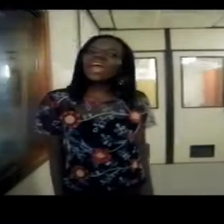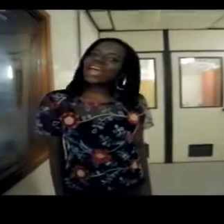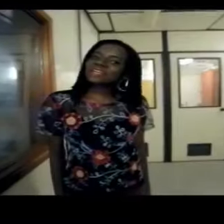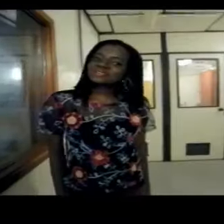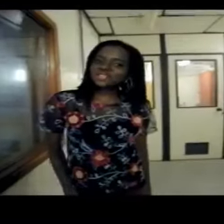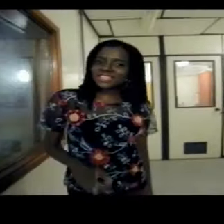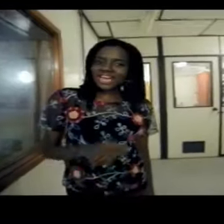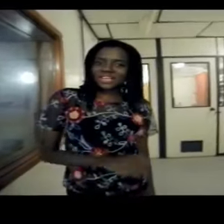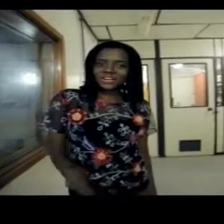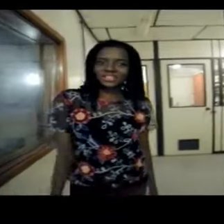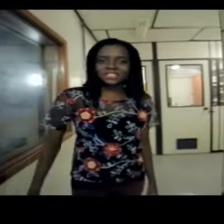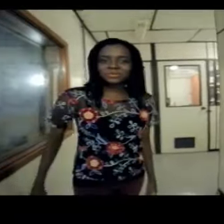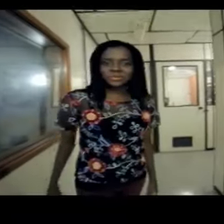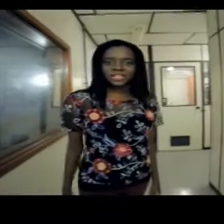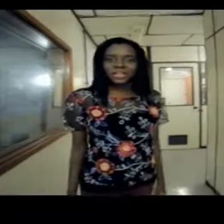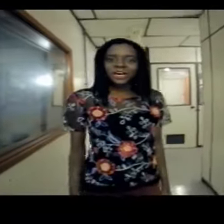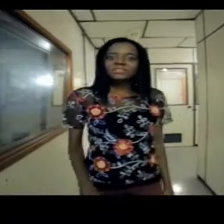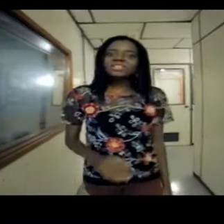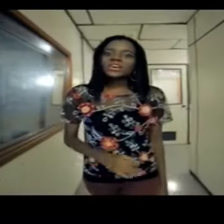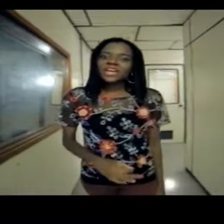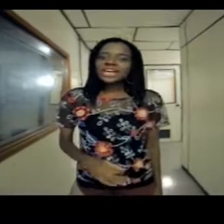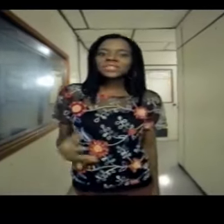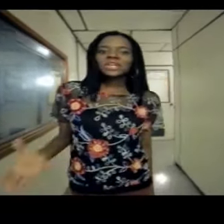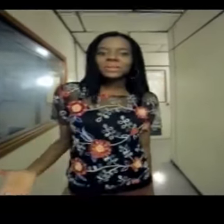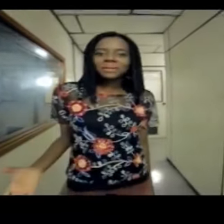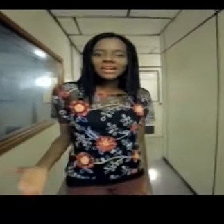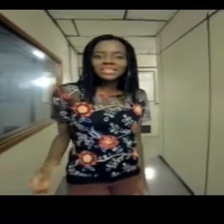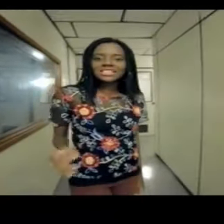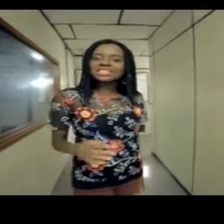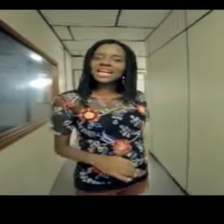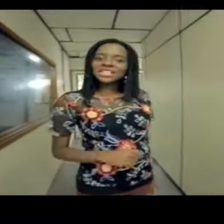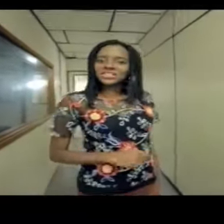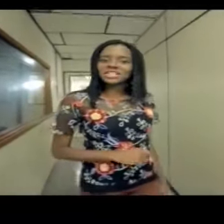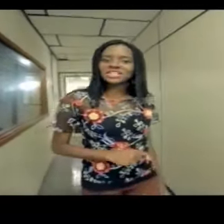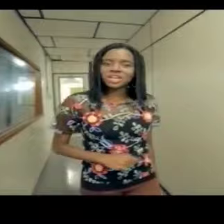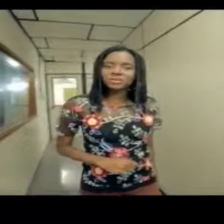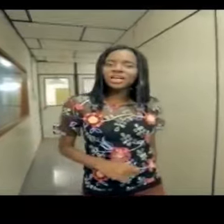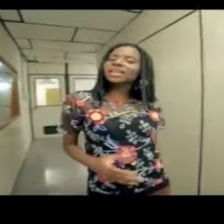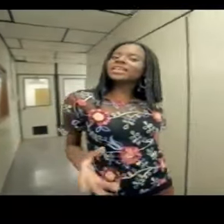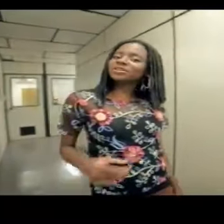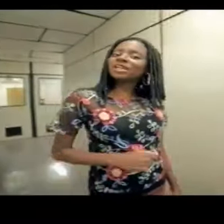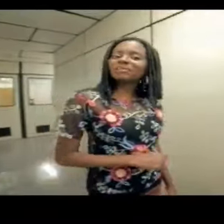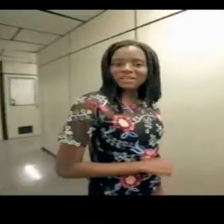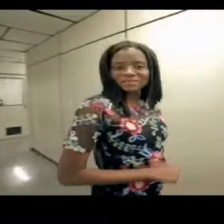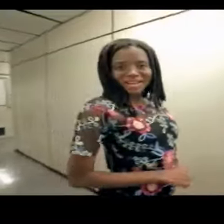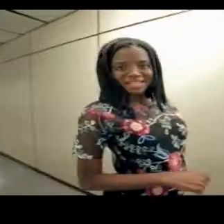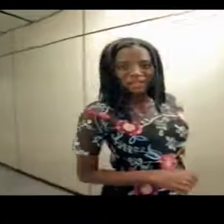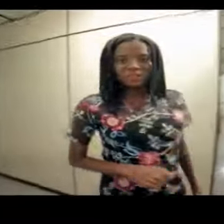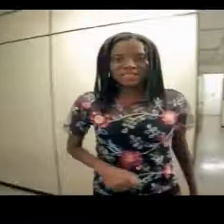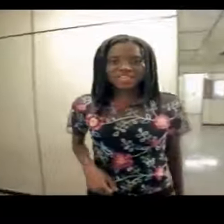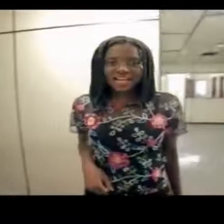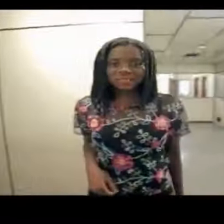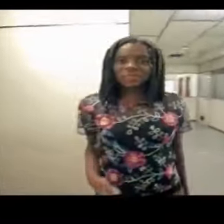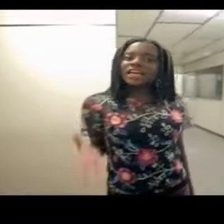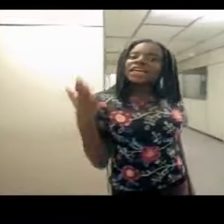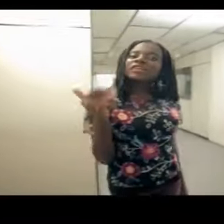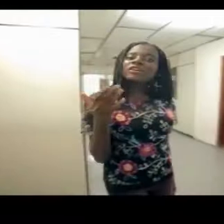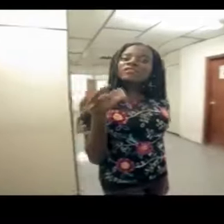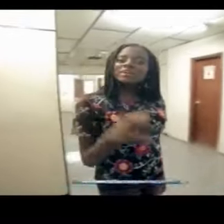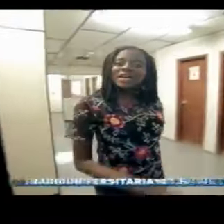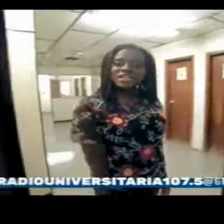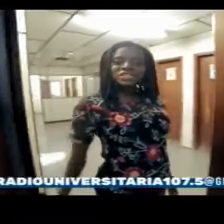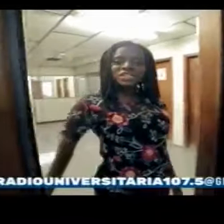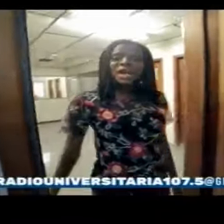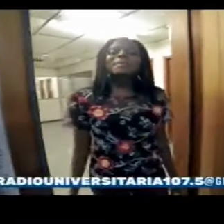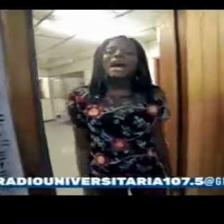Ei, você aí que gosta de música. Você conhece ou tem uma banda da cidade ou da região que tem um trabalho que merece ser compartilhado? Então